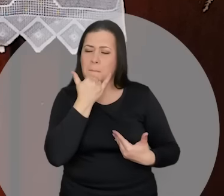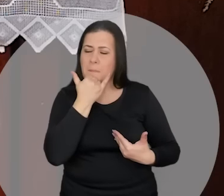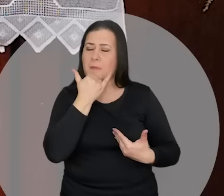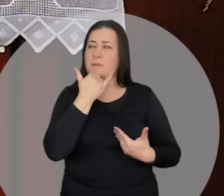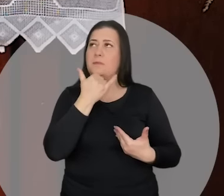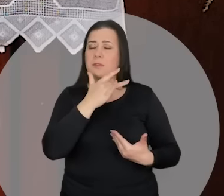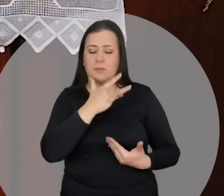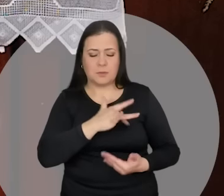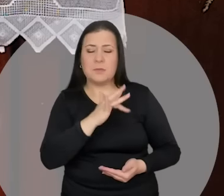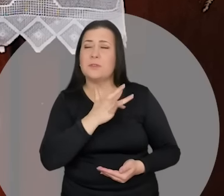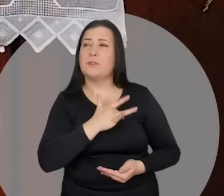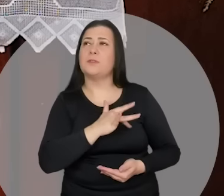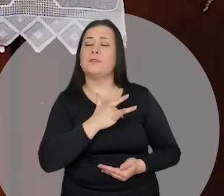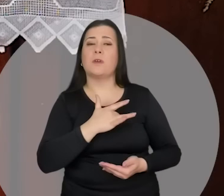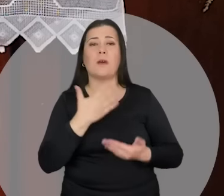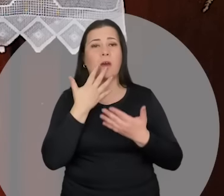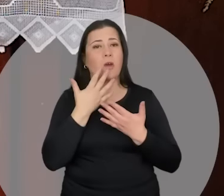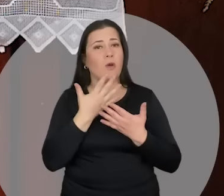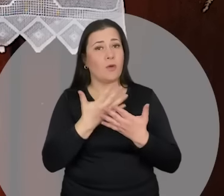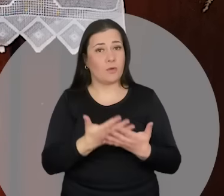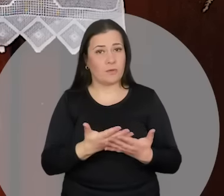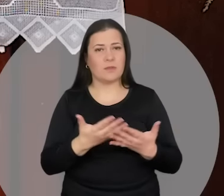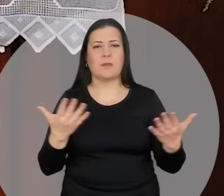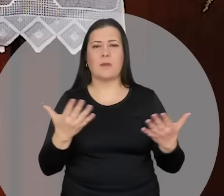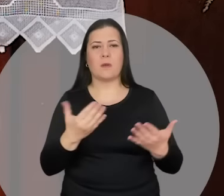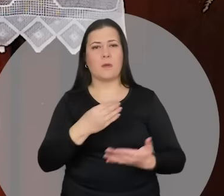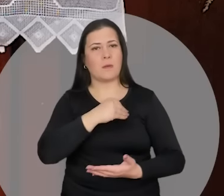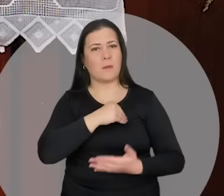misericórdia. Confessemos a Deus os nossos pecados.